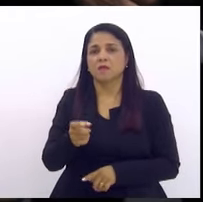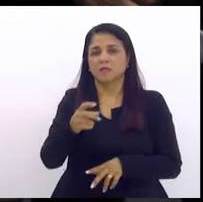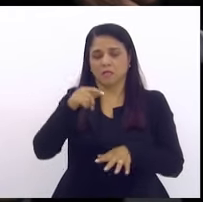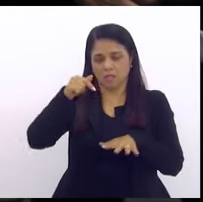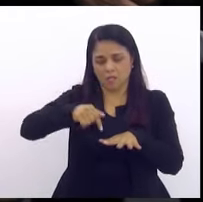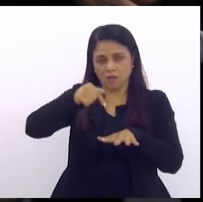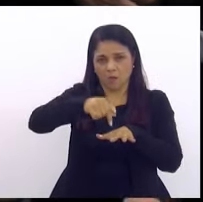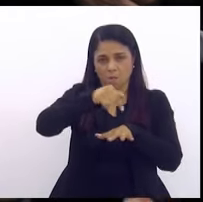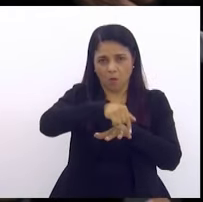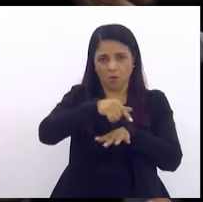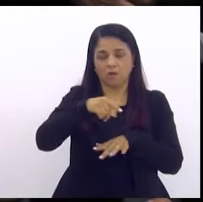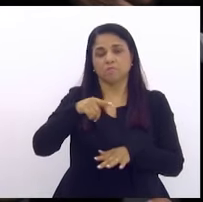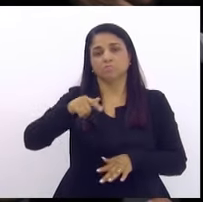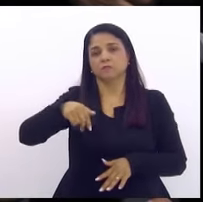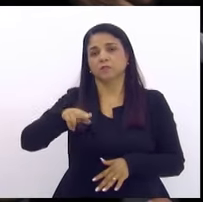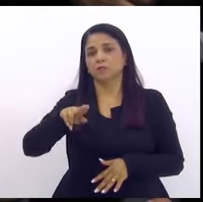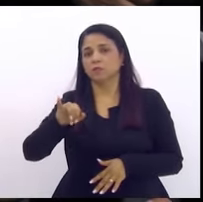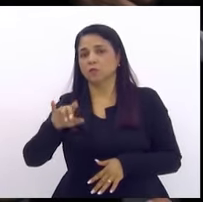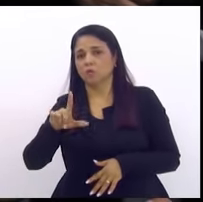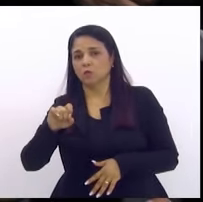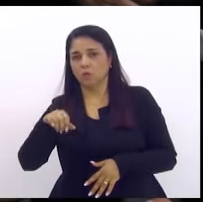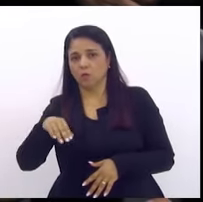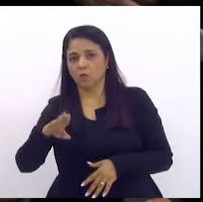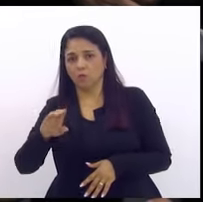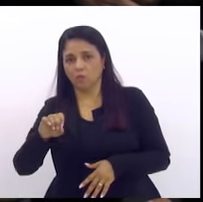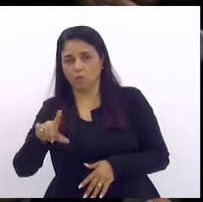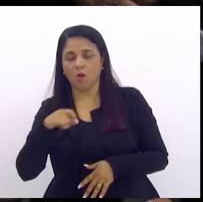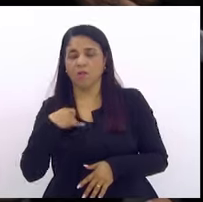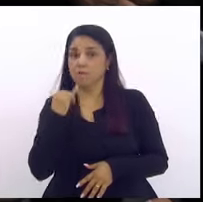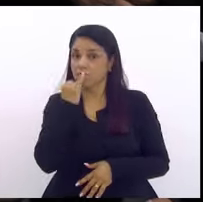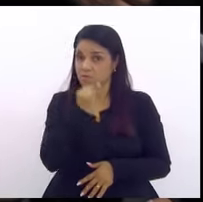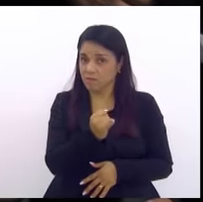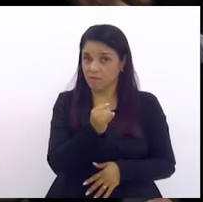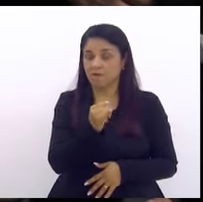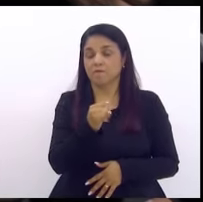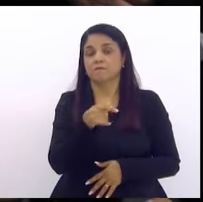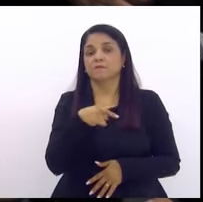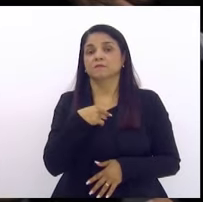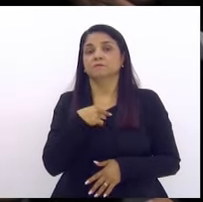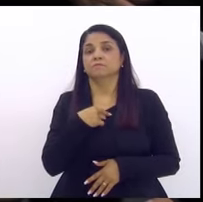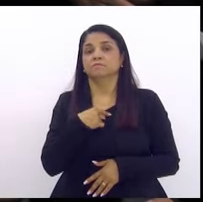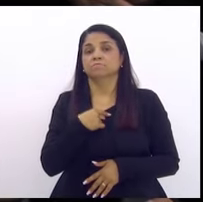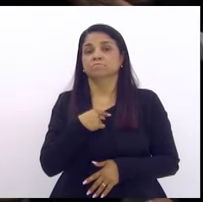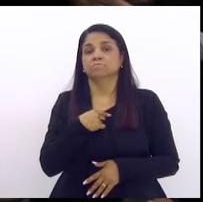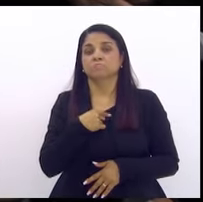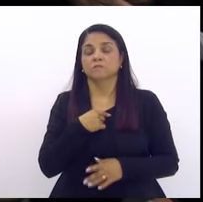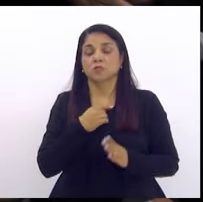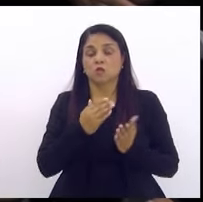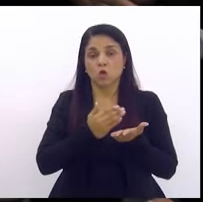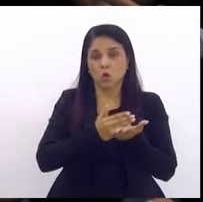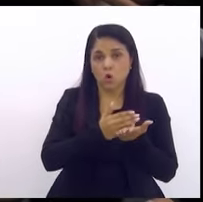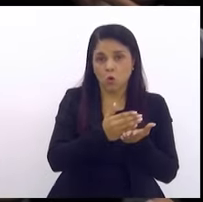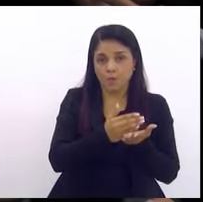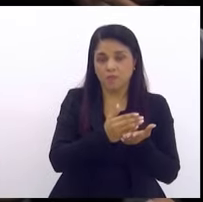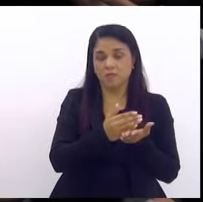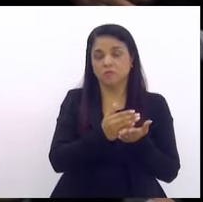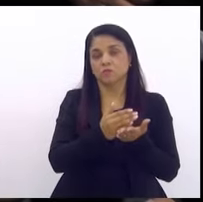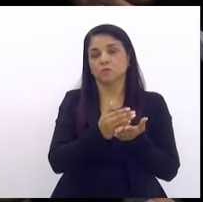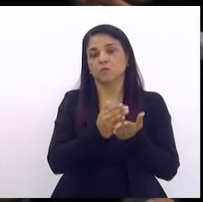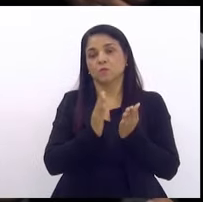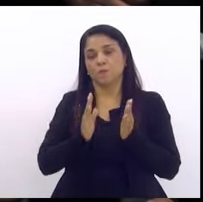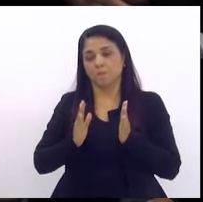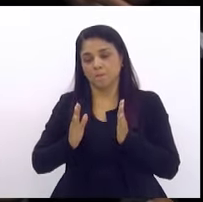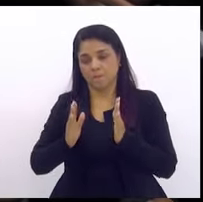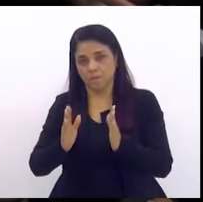que ele dizia, senhor presidente, que existe início, meio, depois é início de novo,